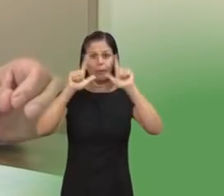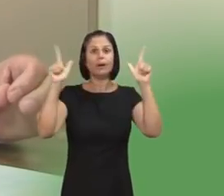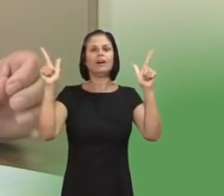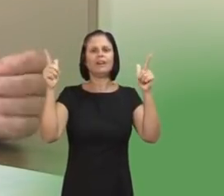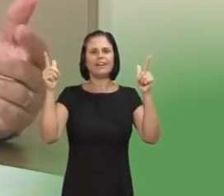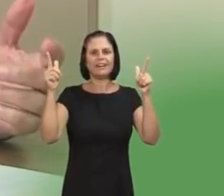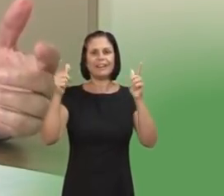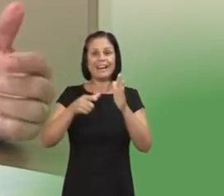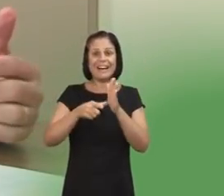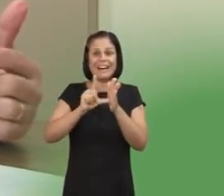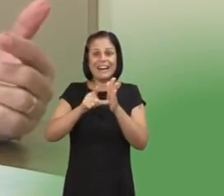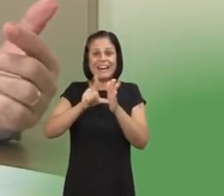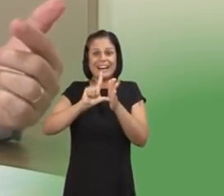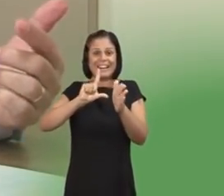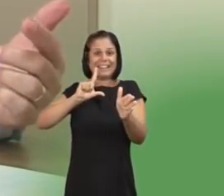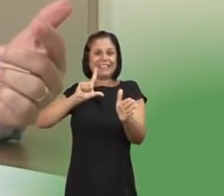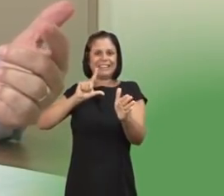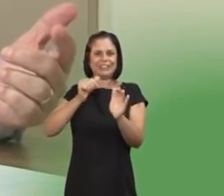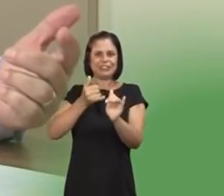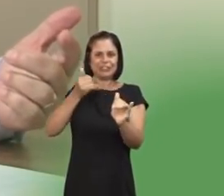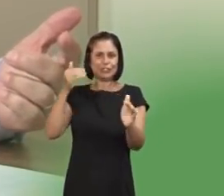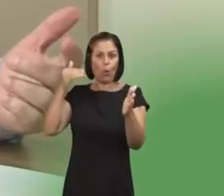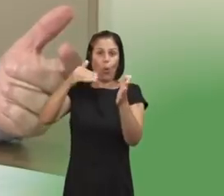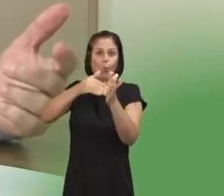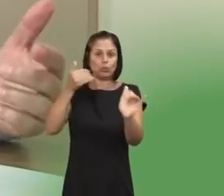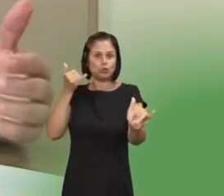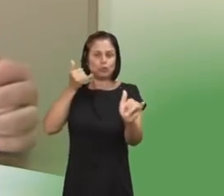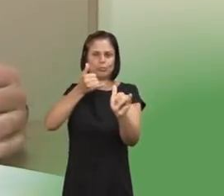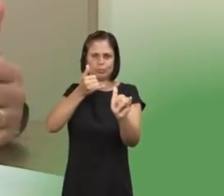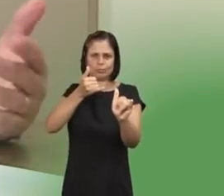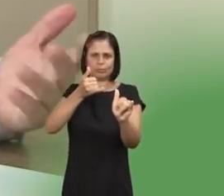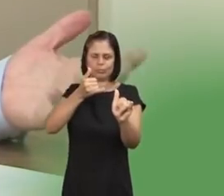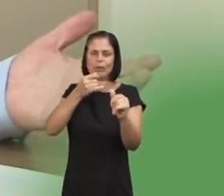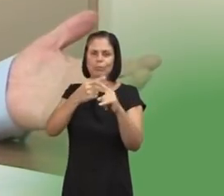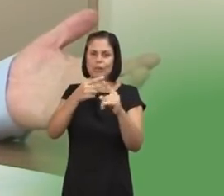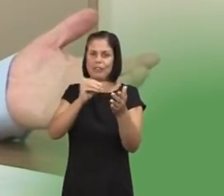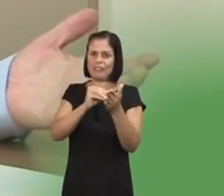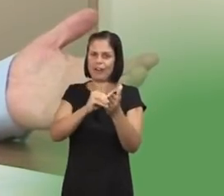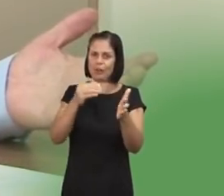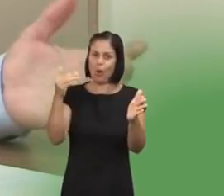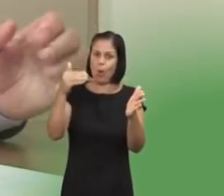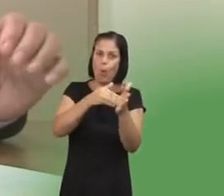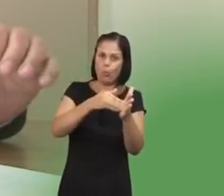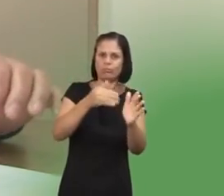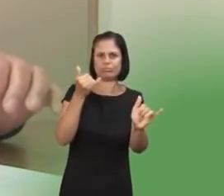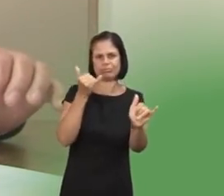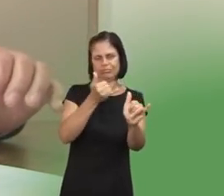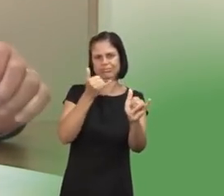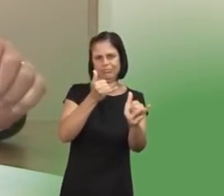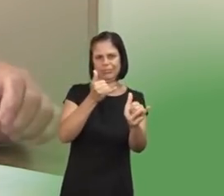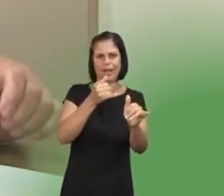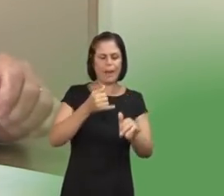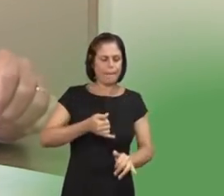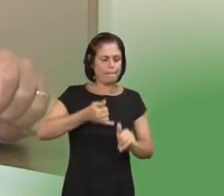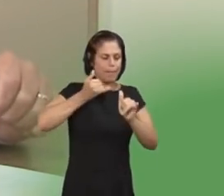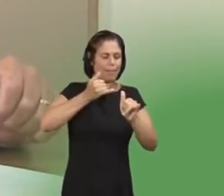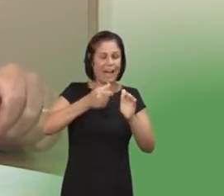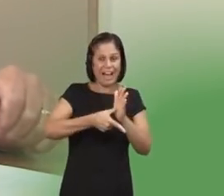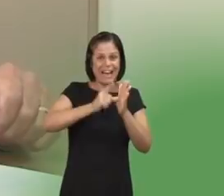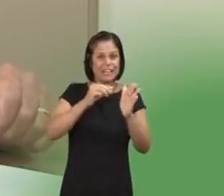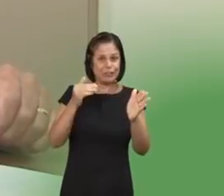fechar de olhos, ante a última trombeta. Então ele fala de uma última trombeta, porque a trombeta